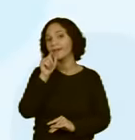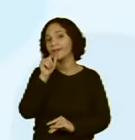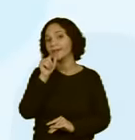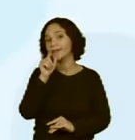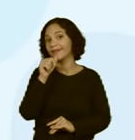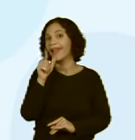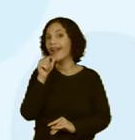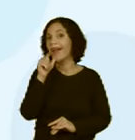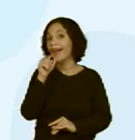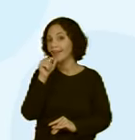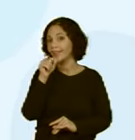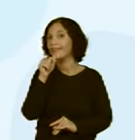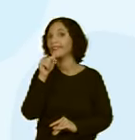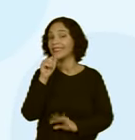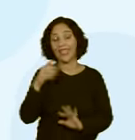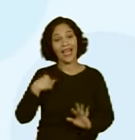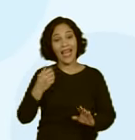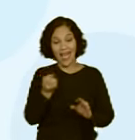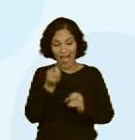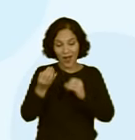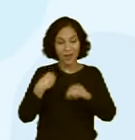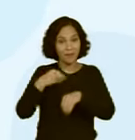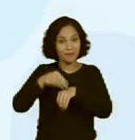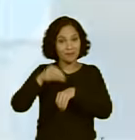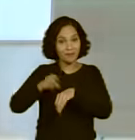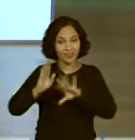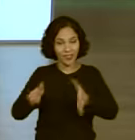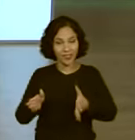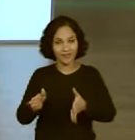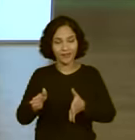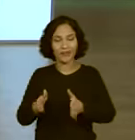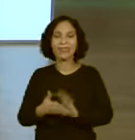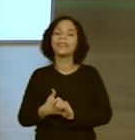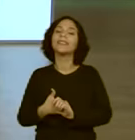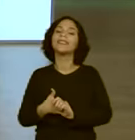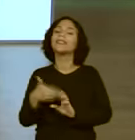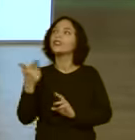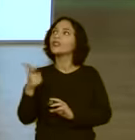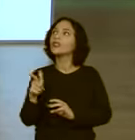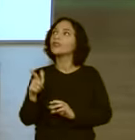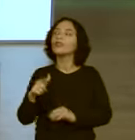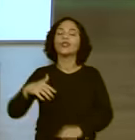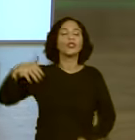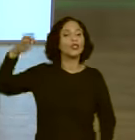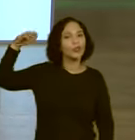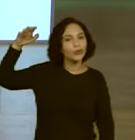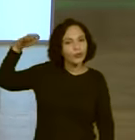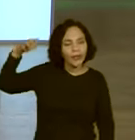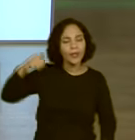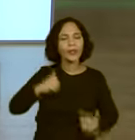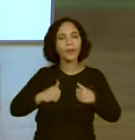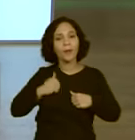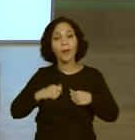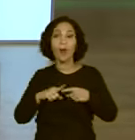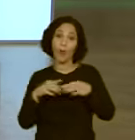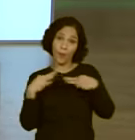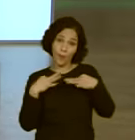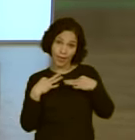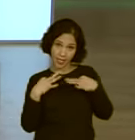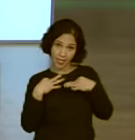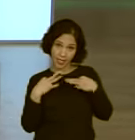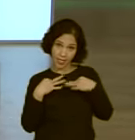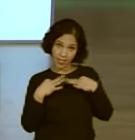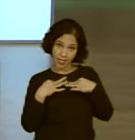água. Ah, algumas O coisas chuveiro aqui de eu já novo, dei chuveiro de spoiler, hein? novo. Chuveiro de novo. Tá bom. Eu lembro que tem a roupa